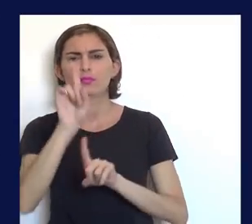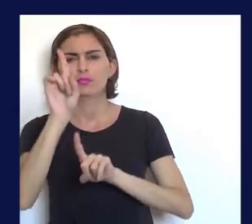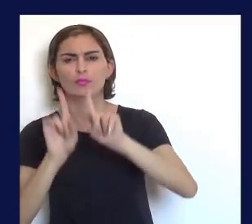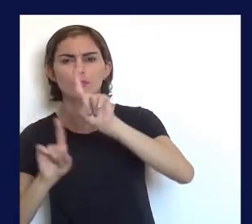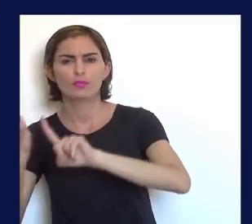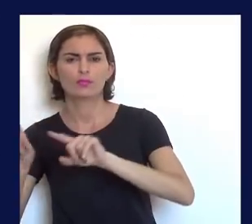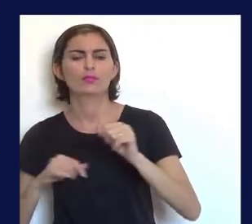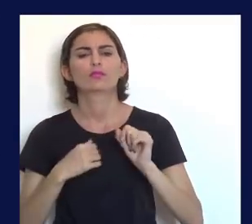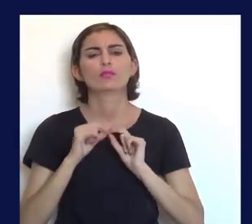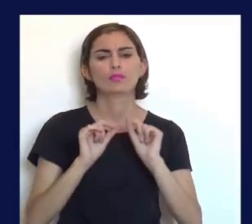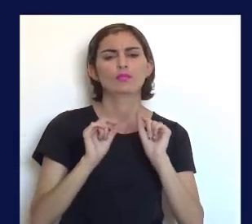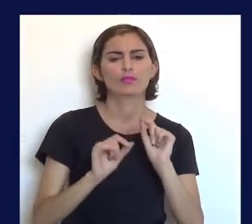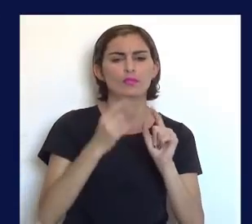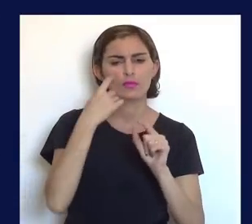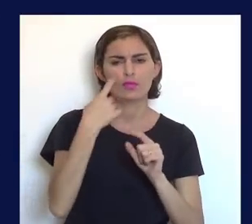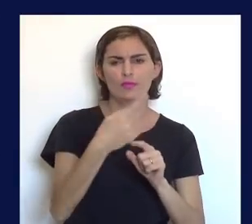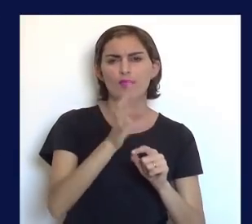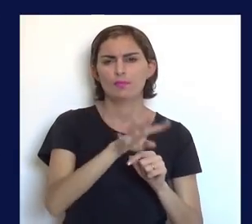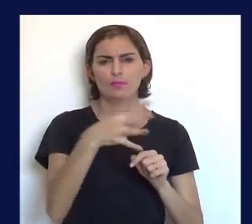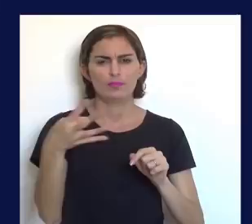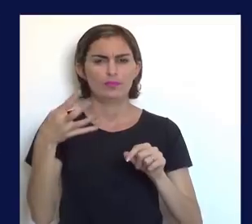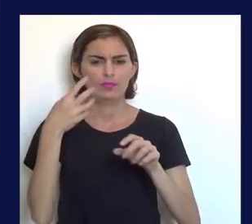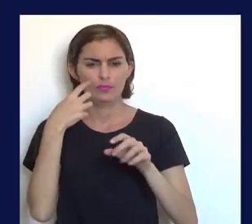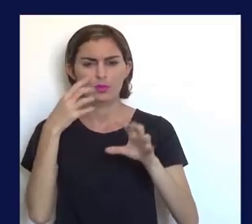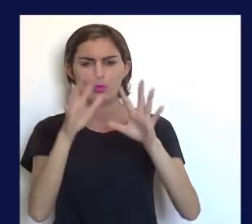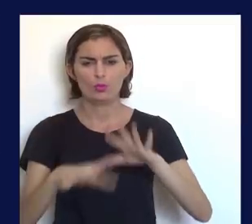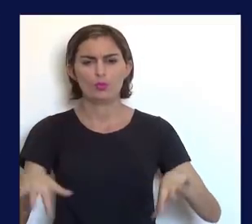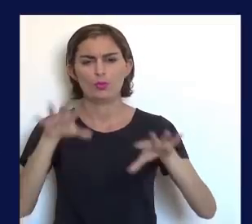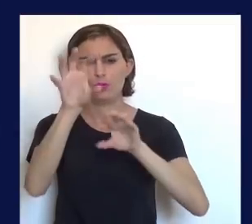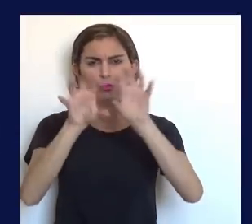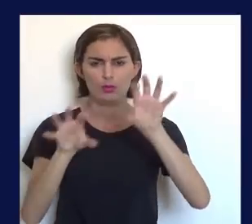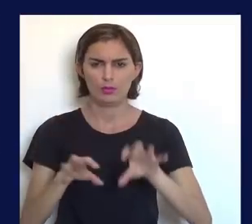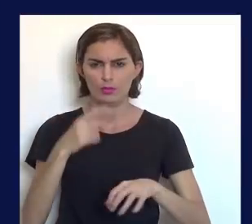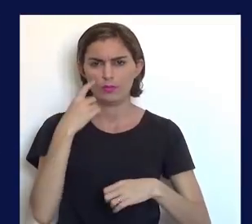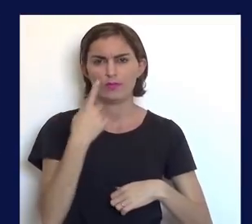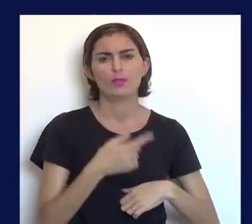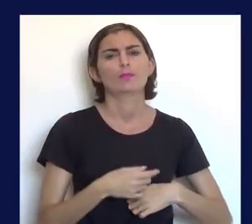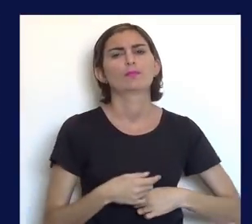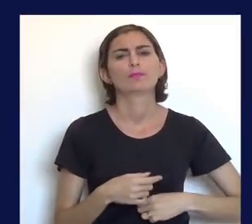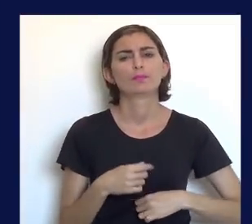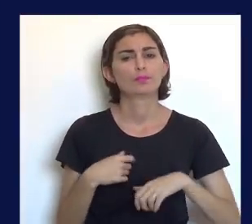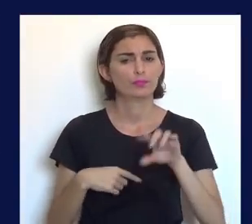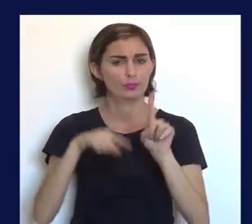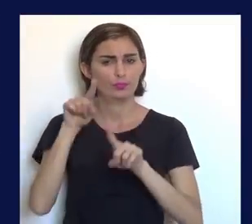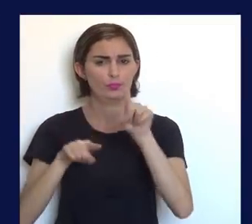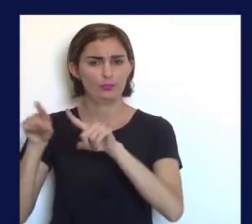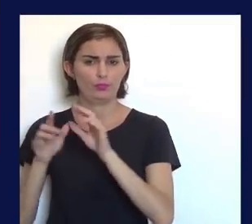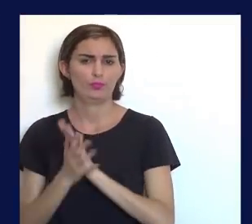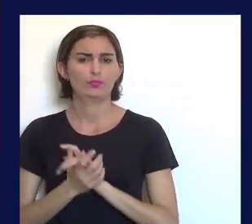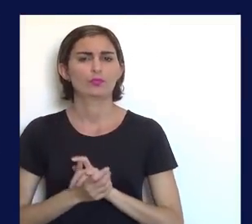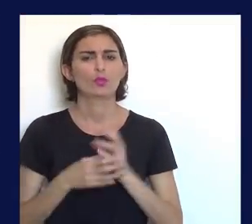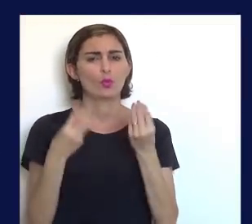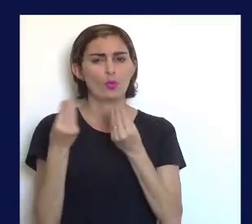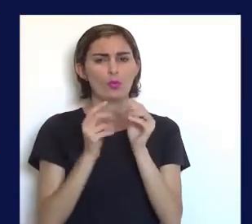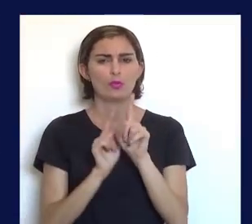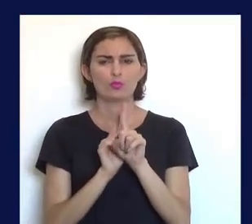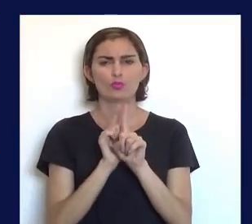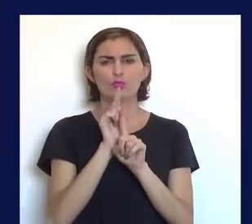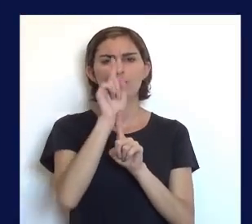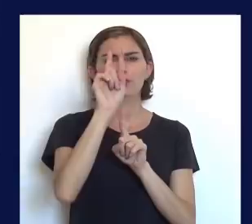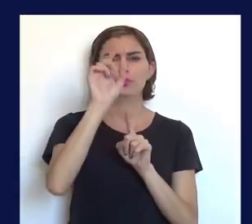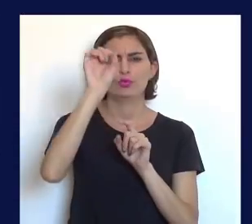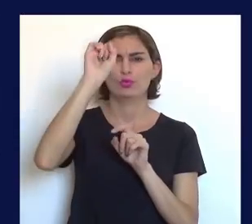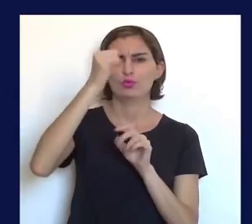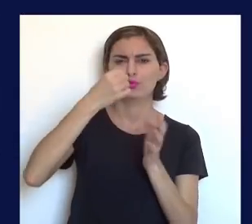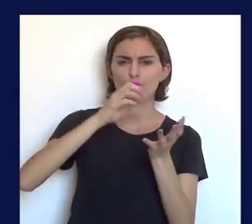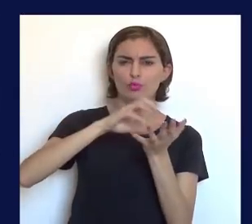Percentuais, tá? Nós temos aí o percentual de todas as regiões. Veja o nível desse percentual, como ele é altíssimo